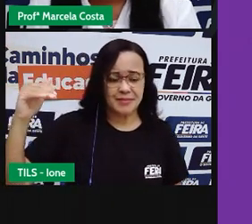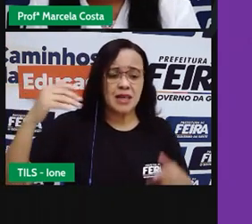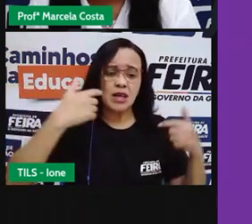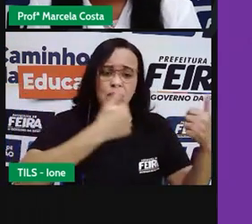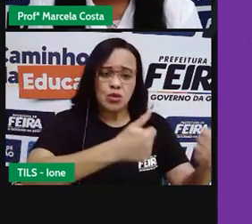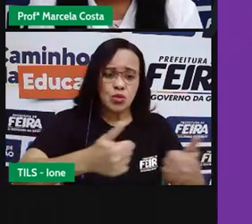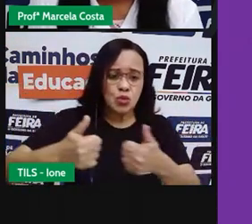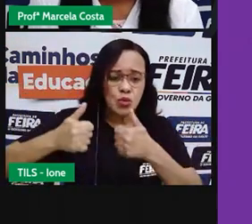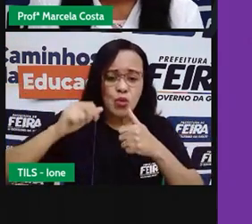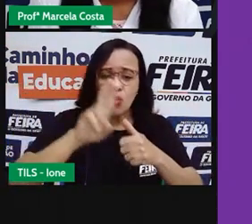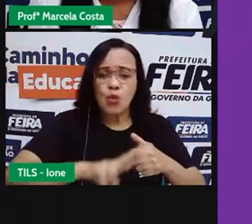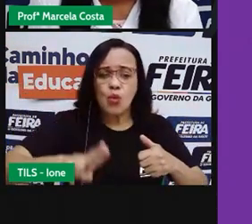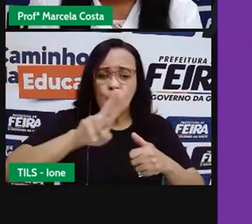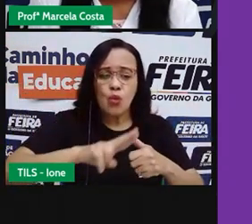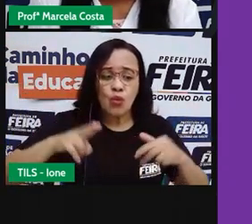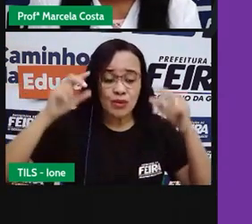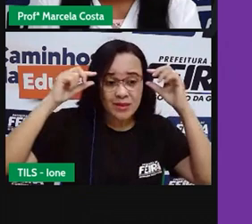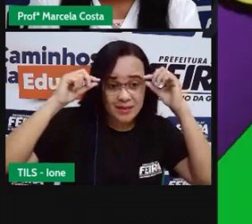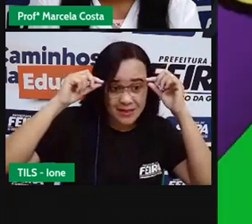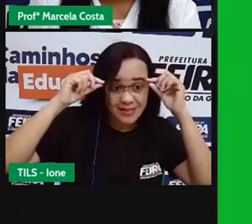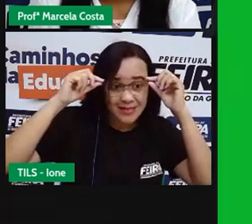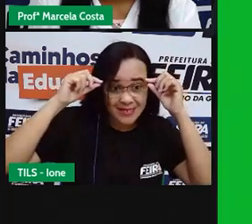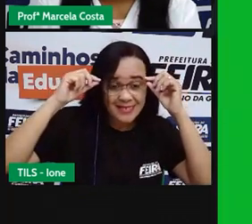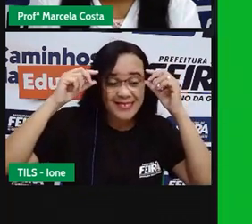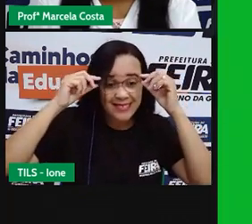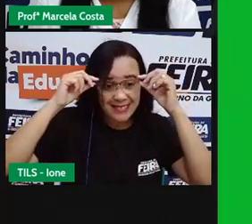Tudo bem usar óculos.